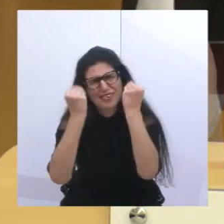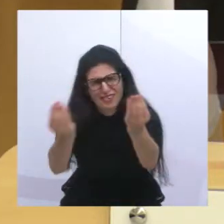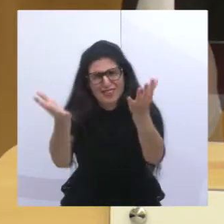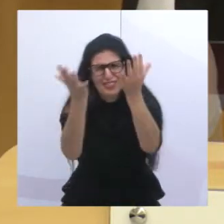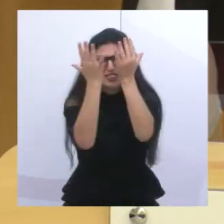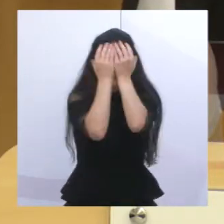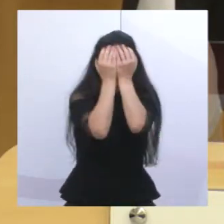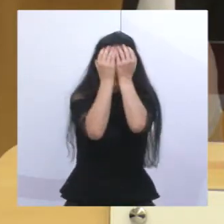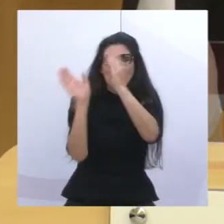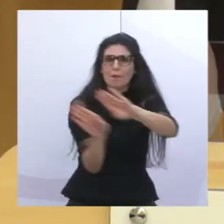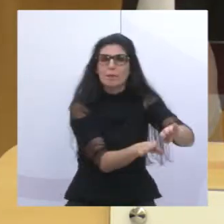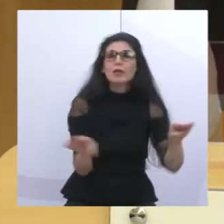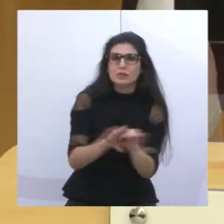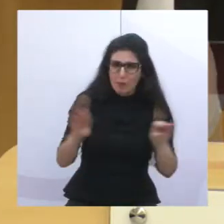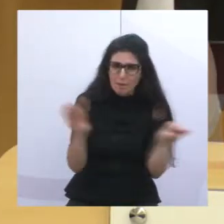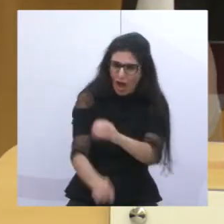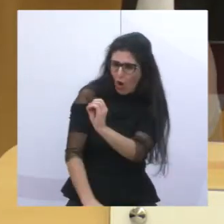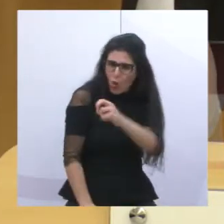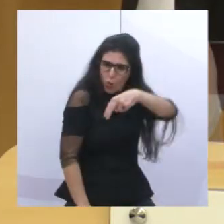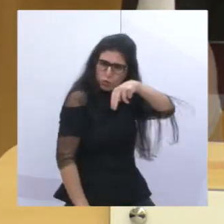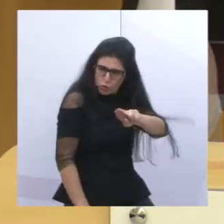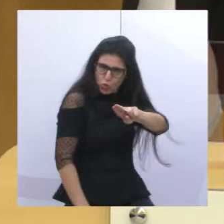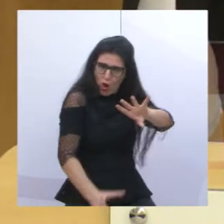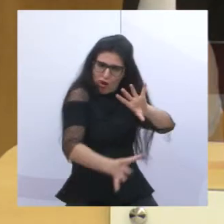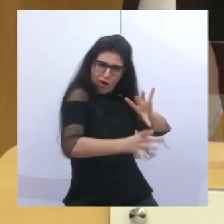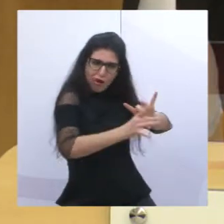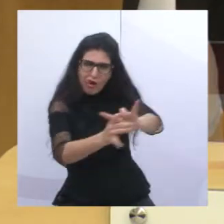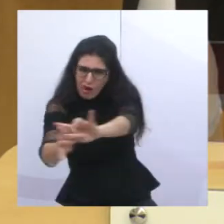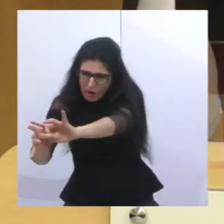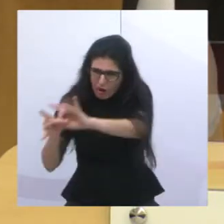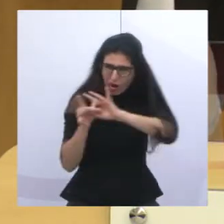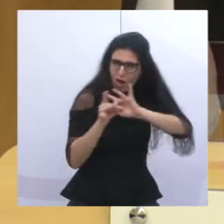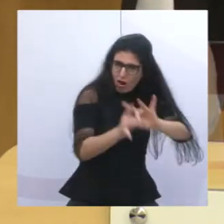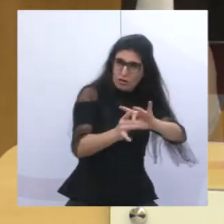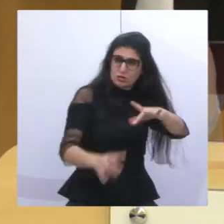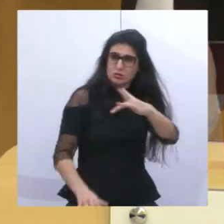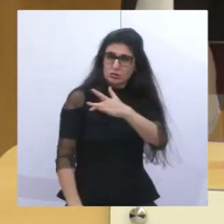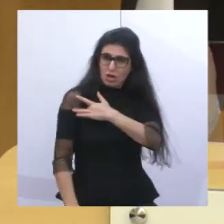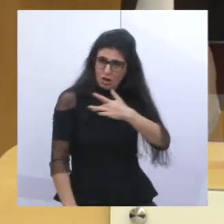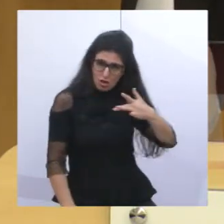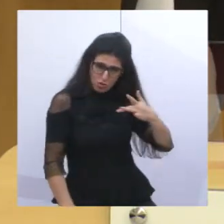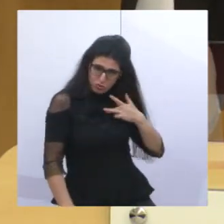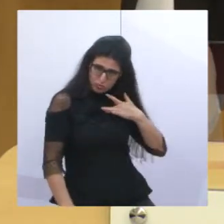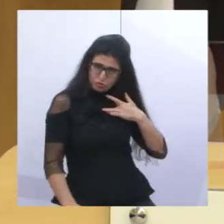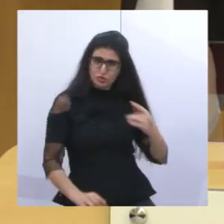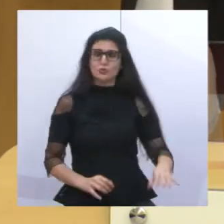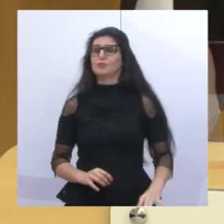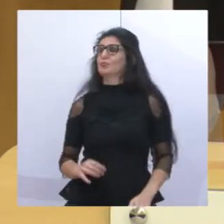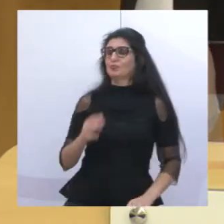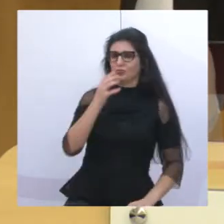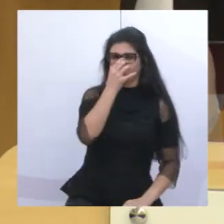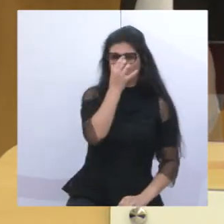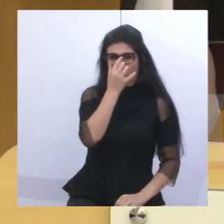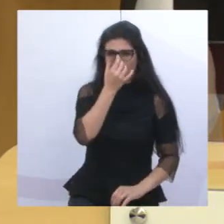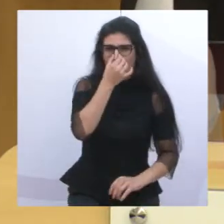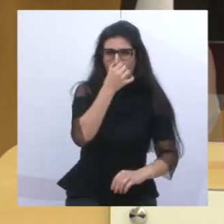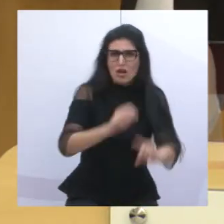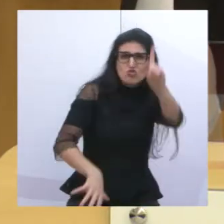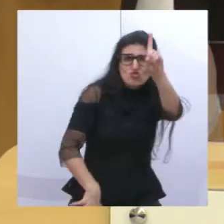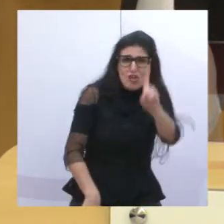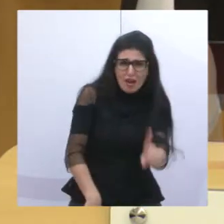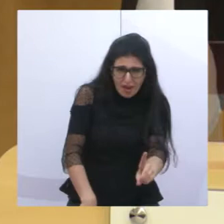Organização Mundial da Saúde, tá? A Organização Mundial da Saúde estabelece a saúde como um